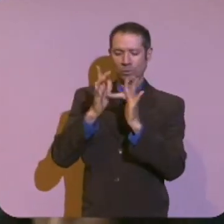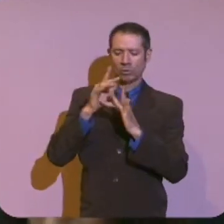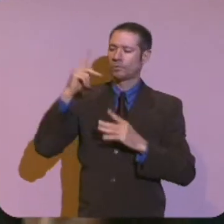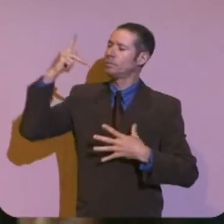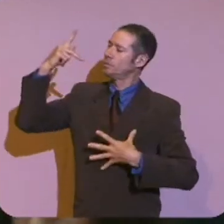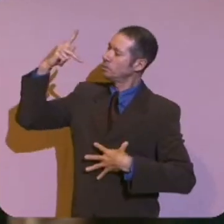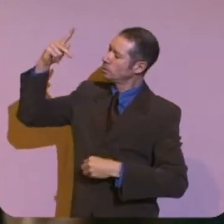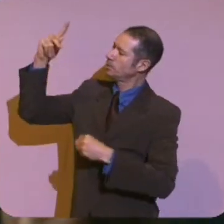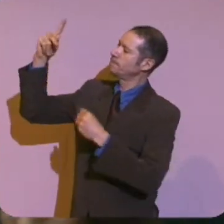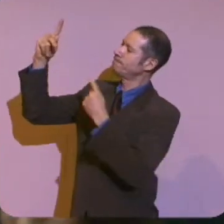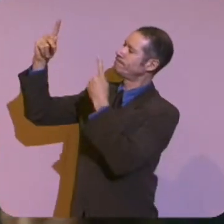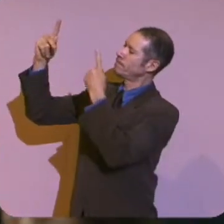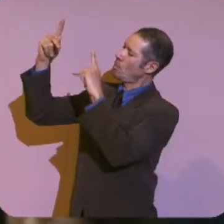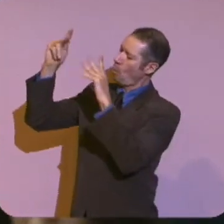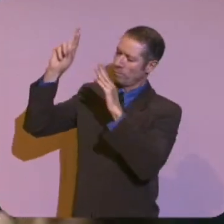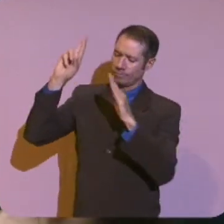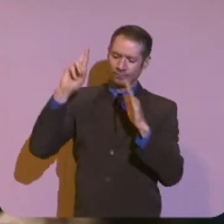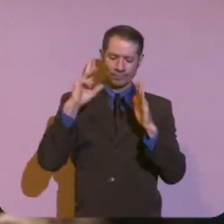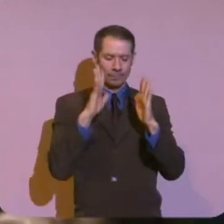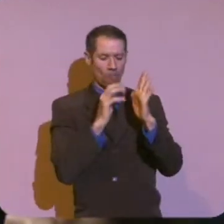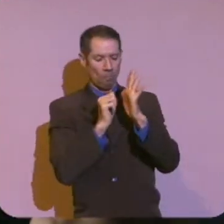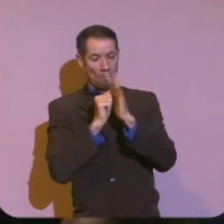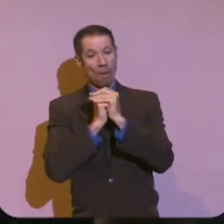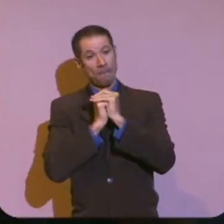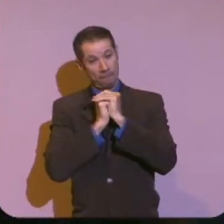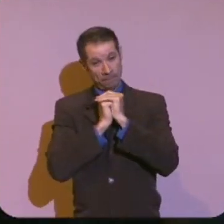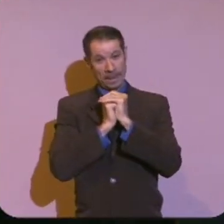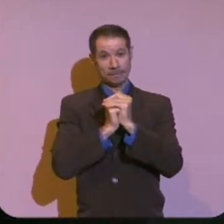Filho. Amém e amém. Você pode dizer